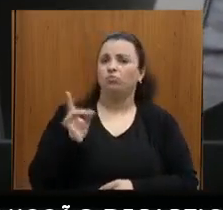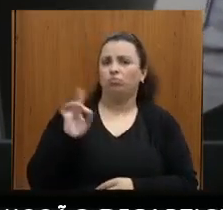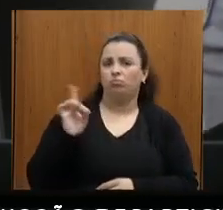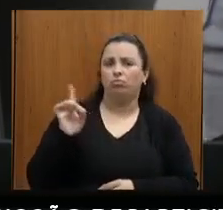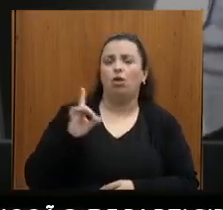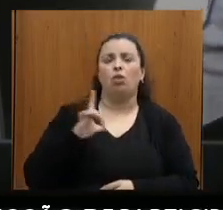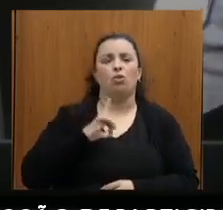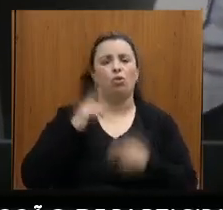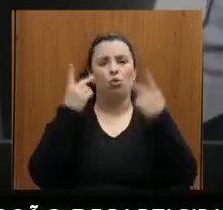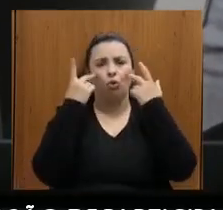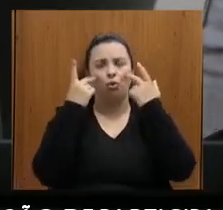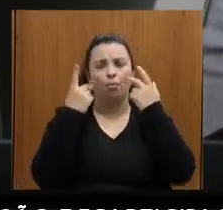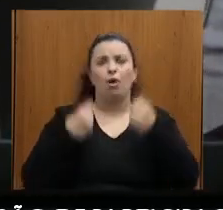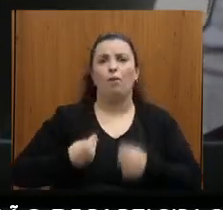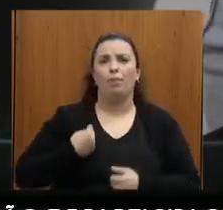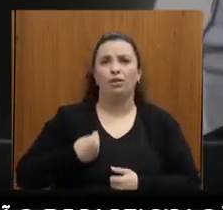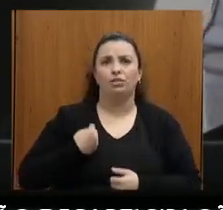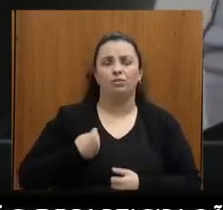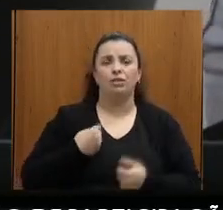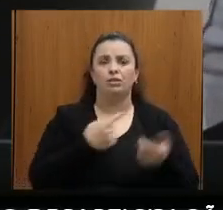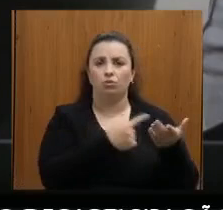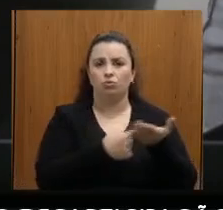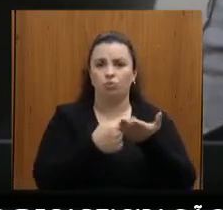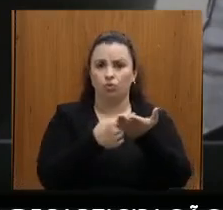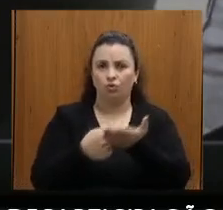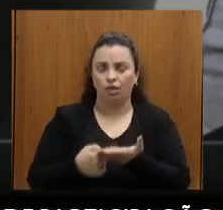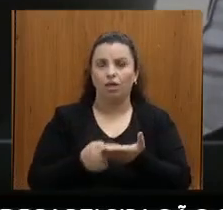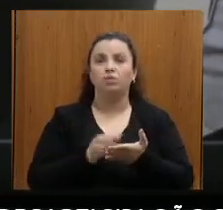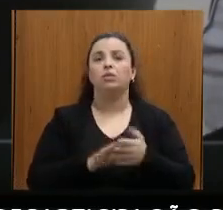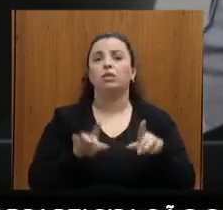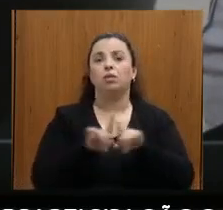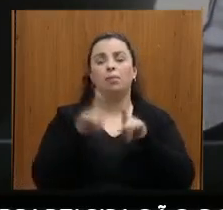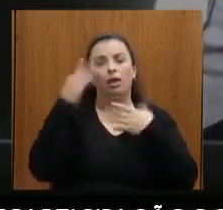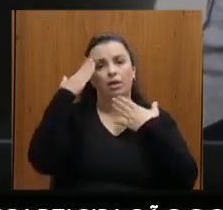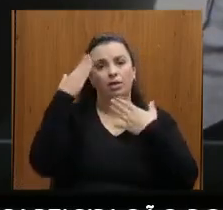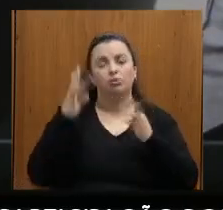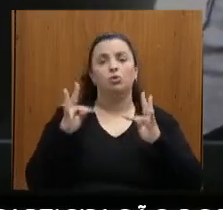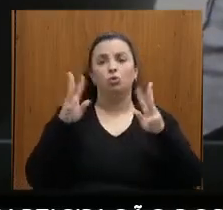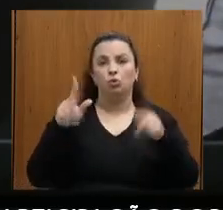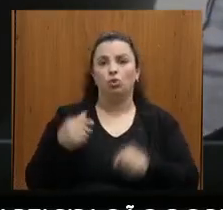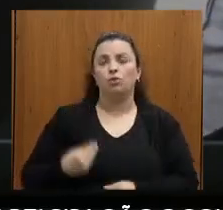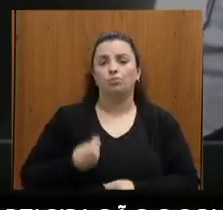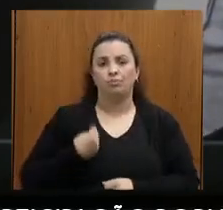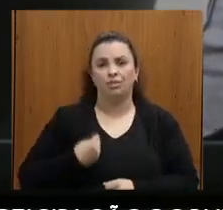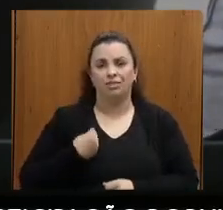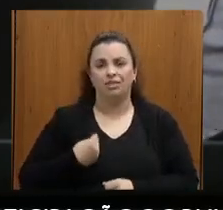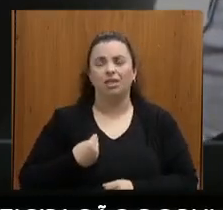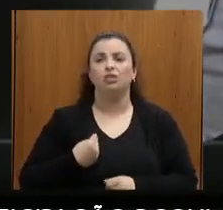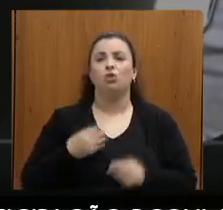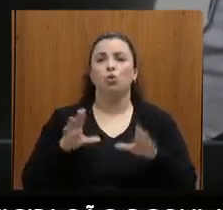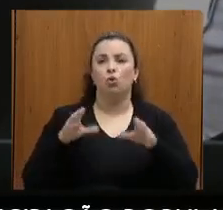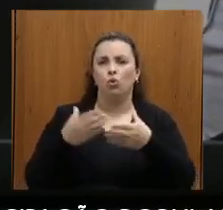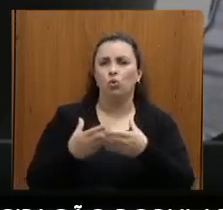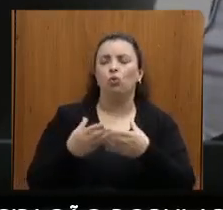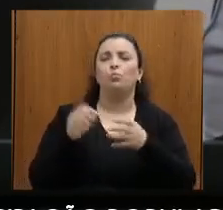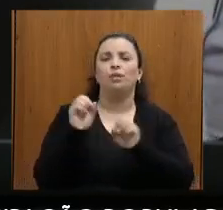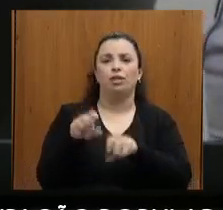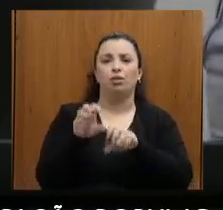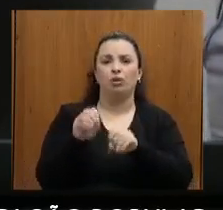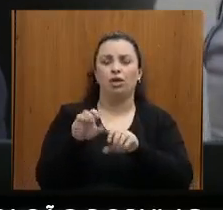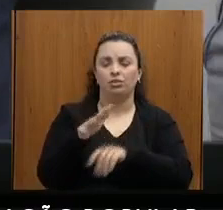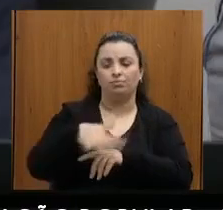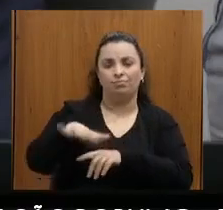dos nossos convidados, a quem agradecemos aqui a presença do pessoal da educação do nosso Estado,